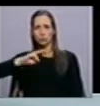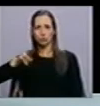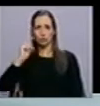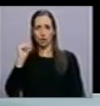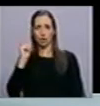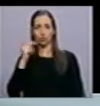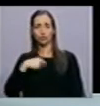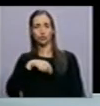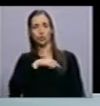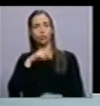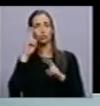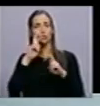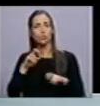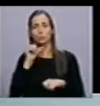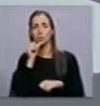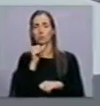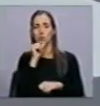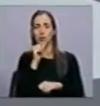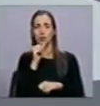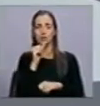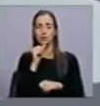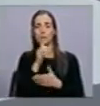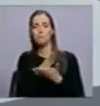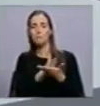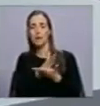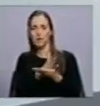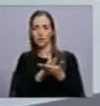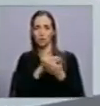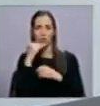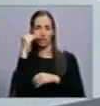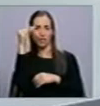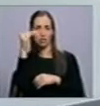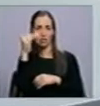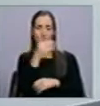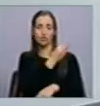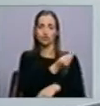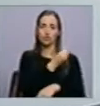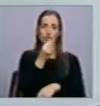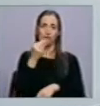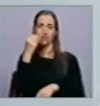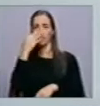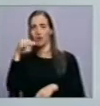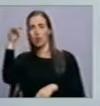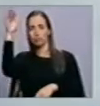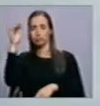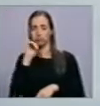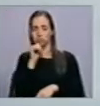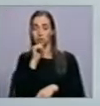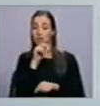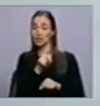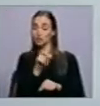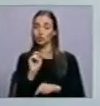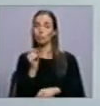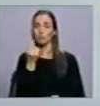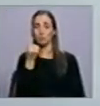não descobrimos nenhum enxame com uma idade intermédia entre os muito jovens e os muito velhos, e este é de facto o primeiro que